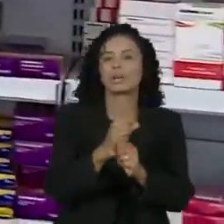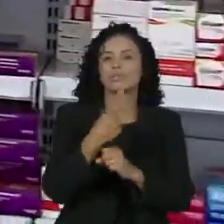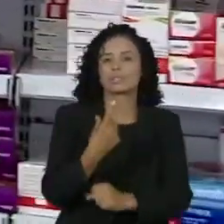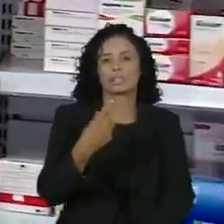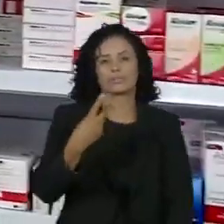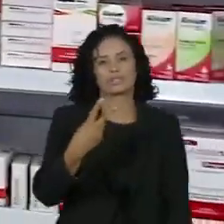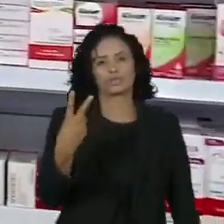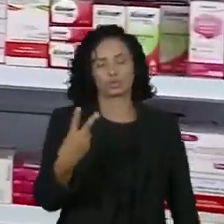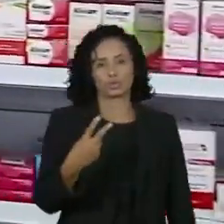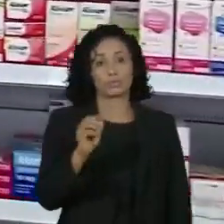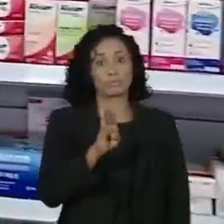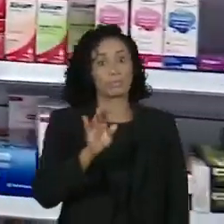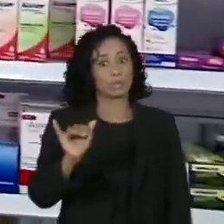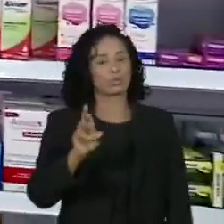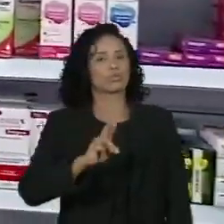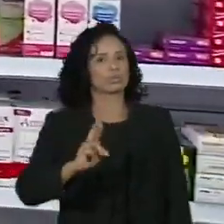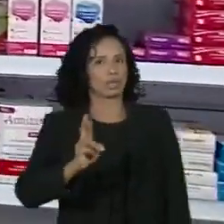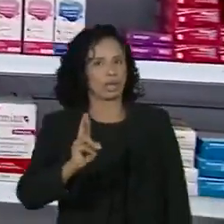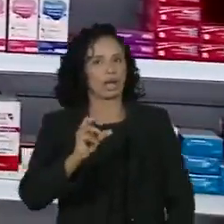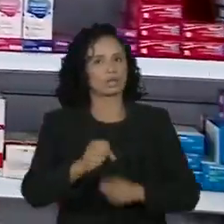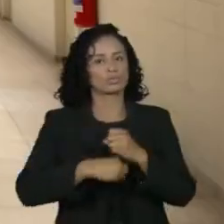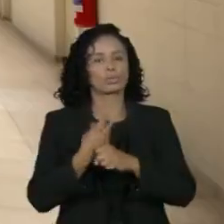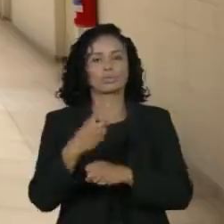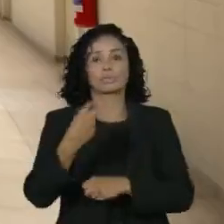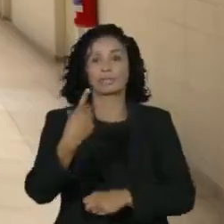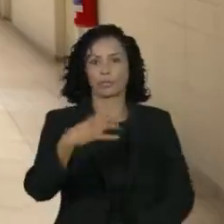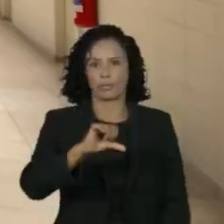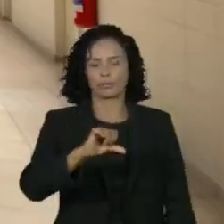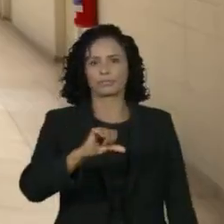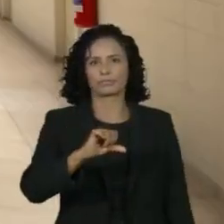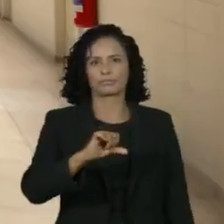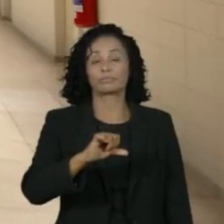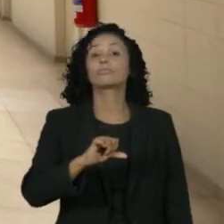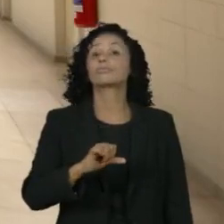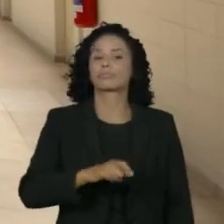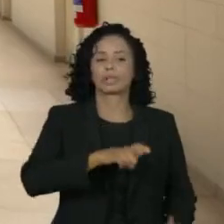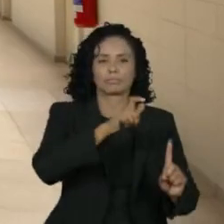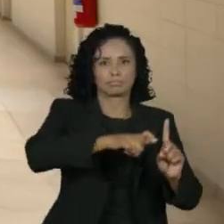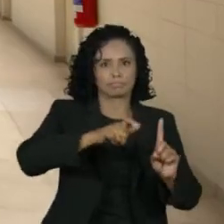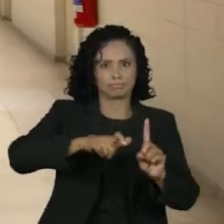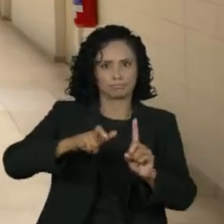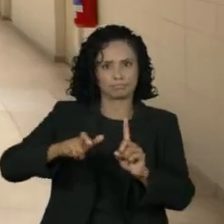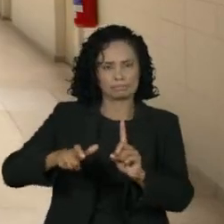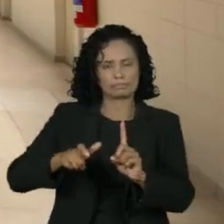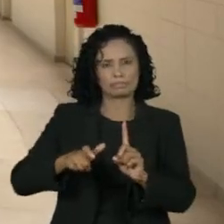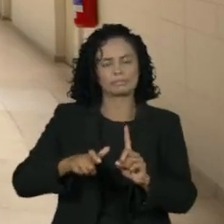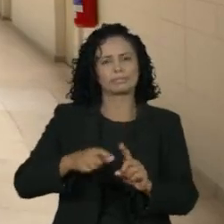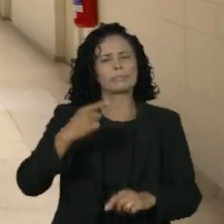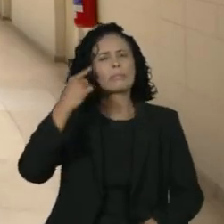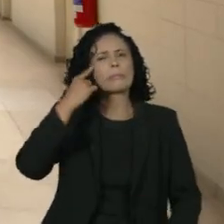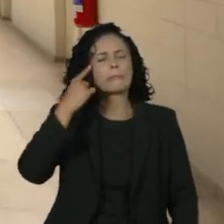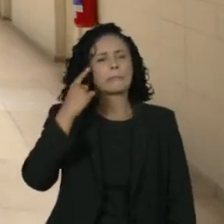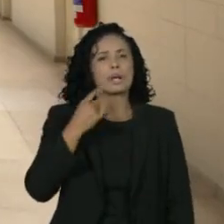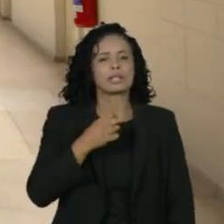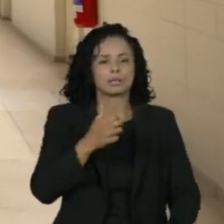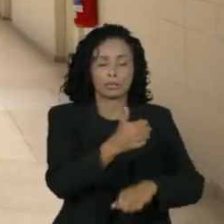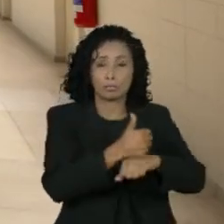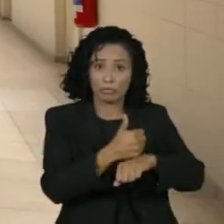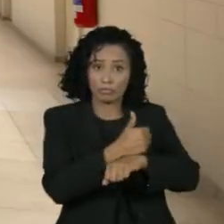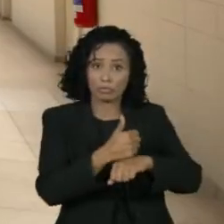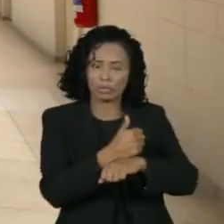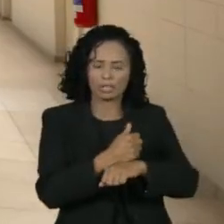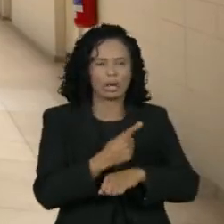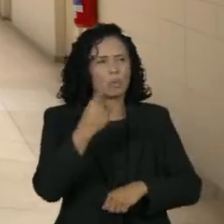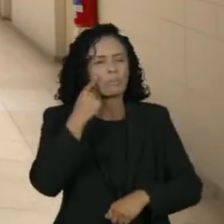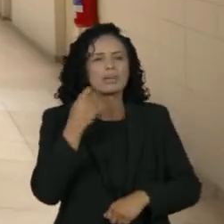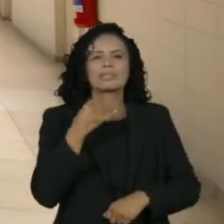122 bilhões de reais em 2019. Para os especialistas, a população é obrigada a pagar mais para ter atendimento